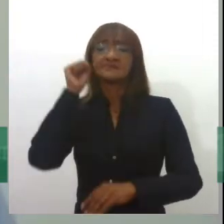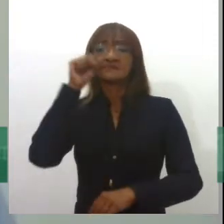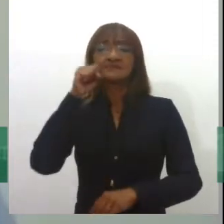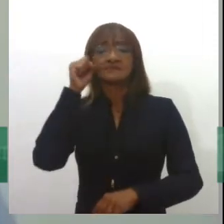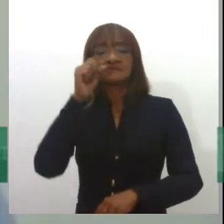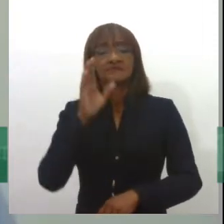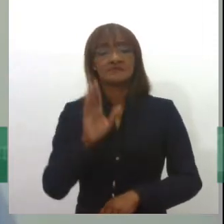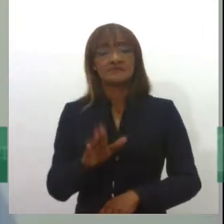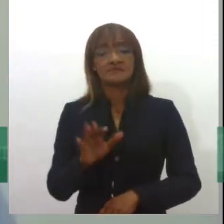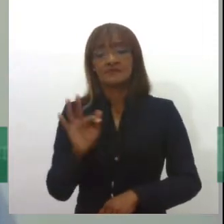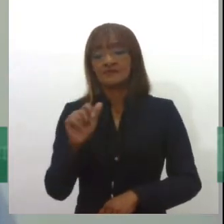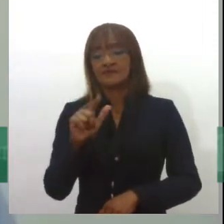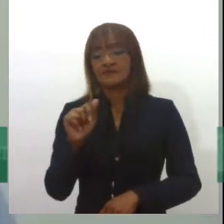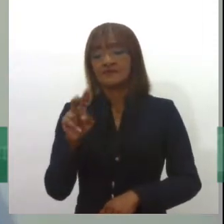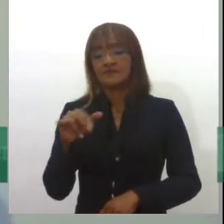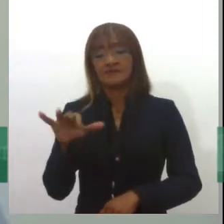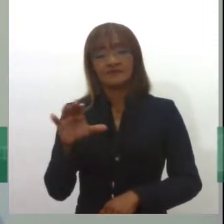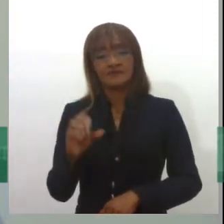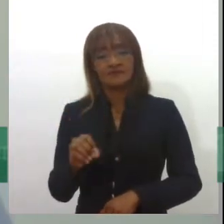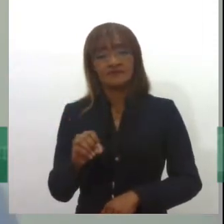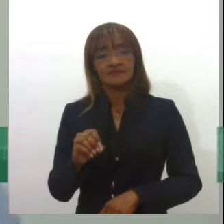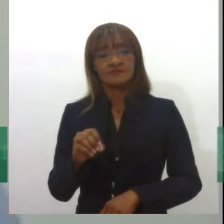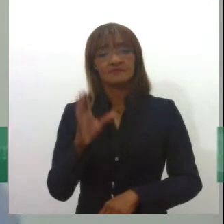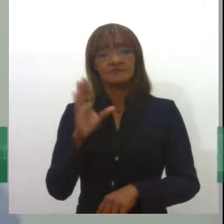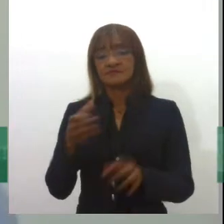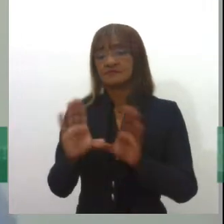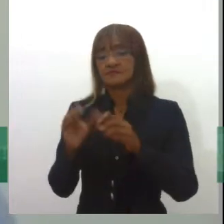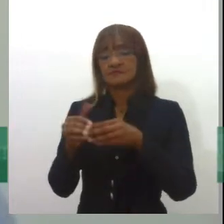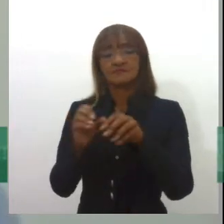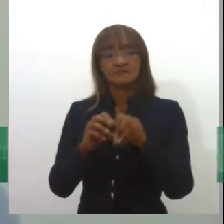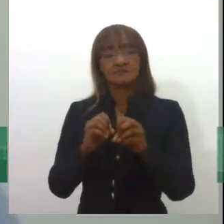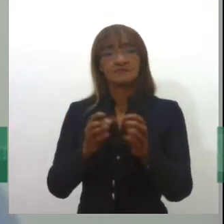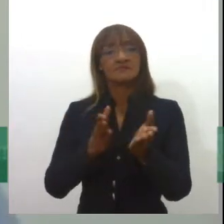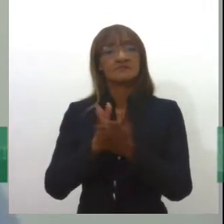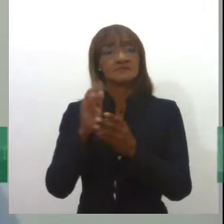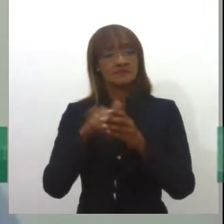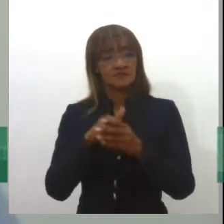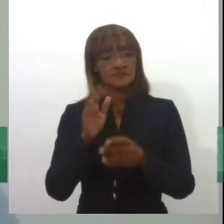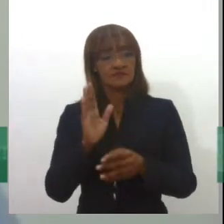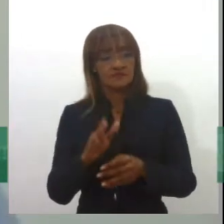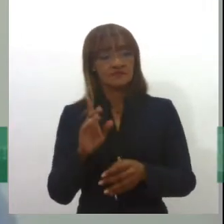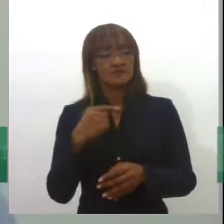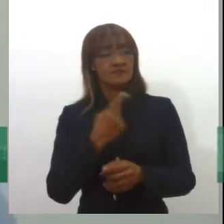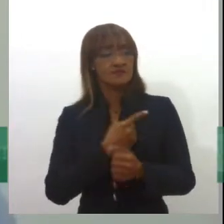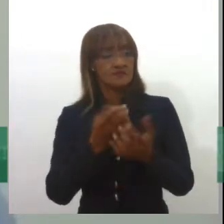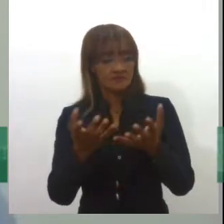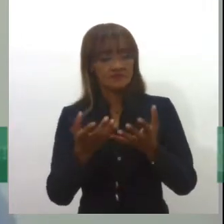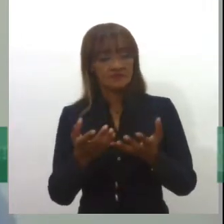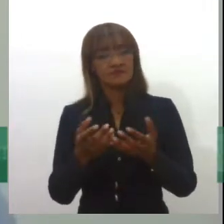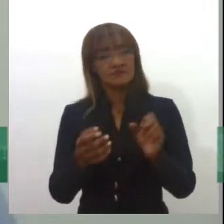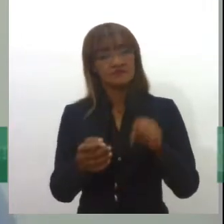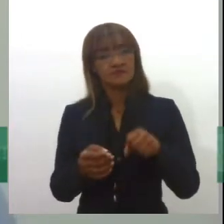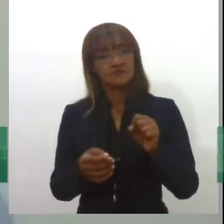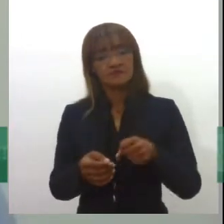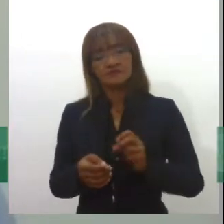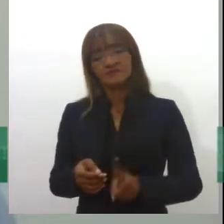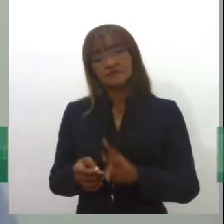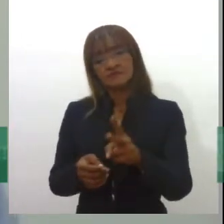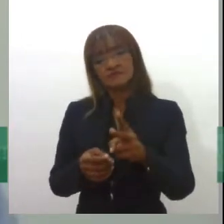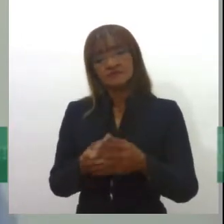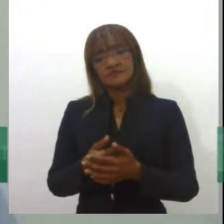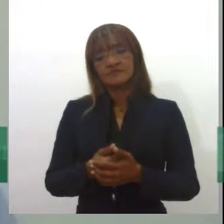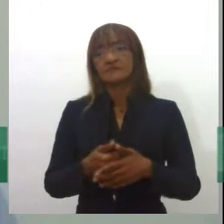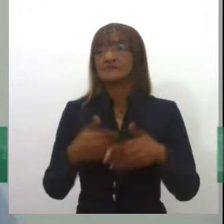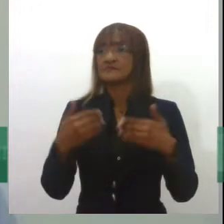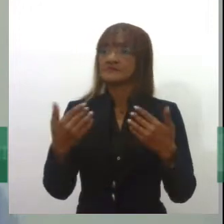foi relatada na Comissão de Educação do Senado e aprovada, né, e que a gente espera que possa ter continuidade. Então, para